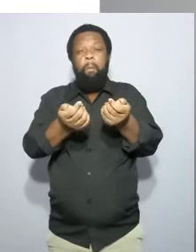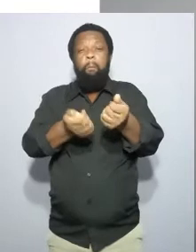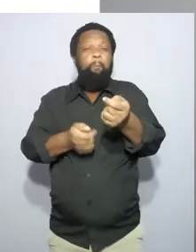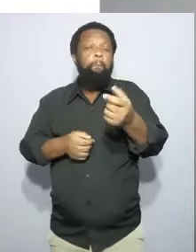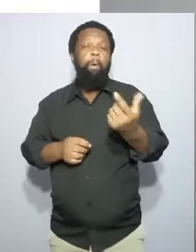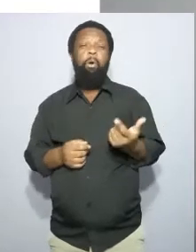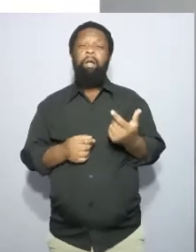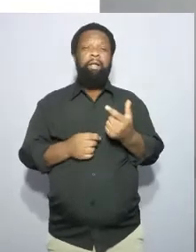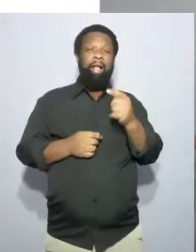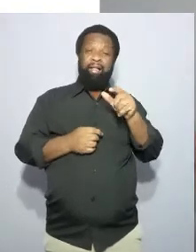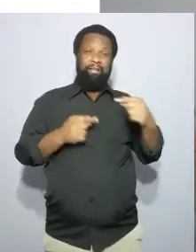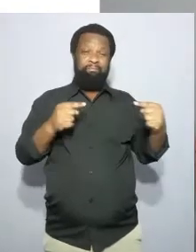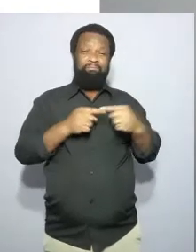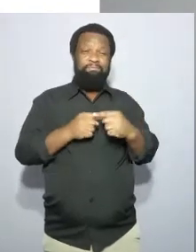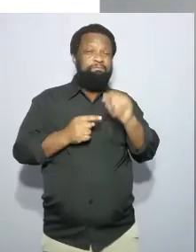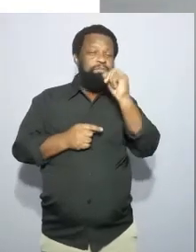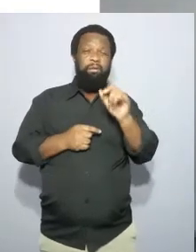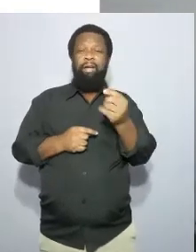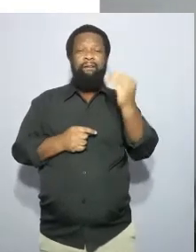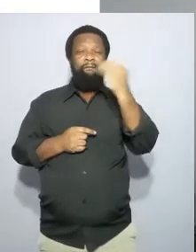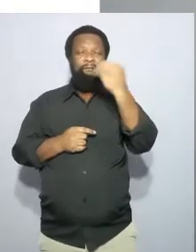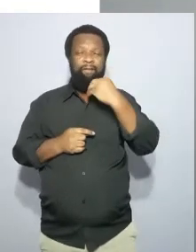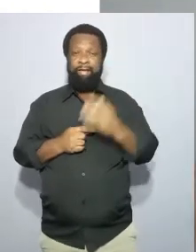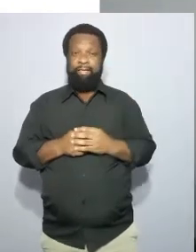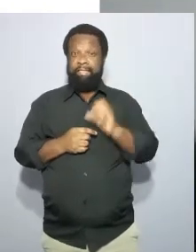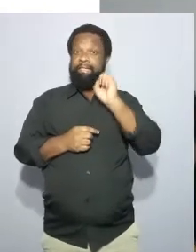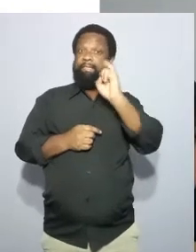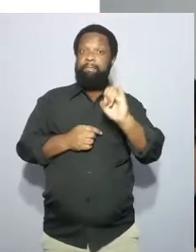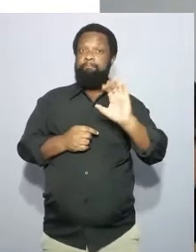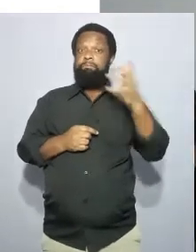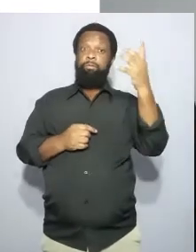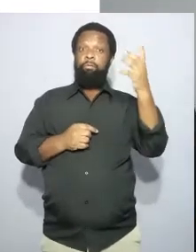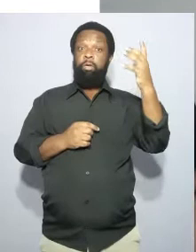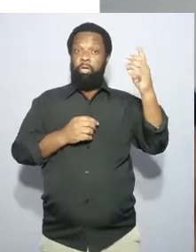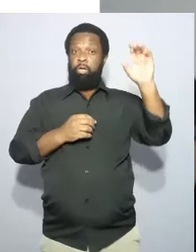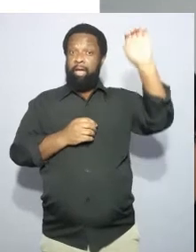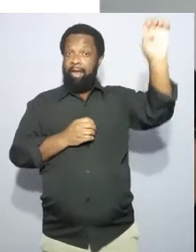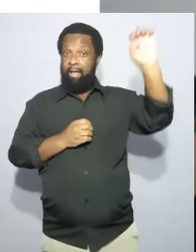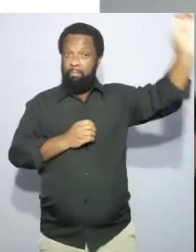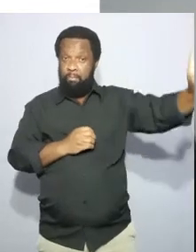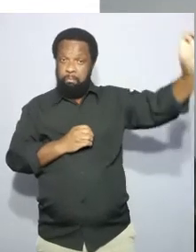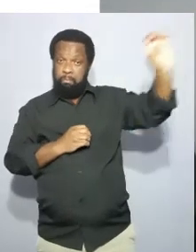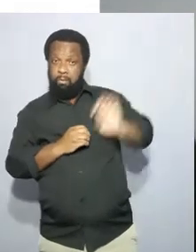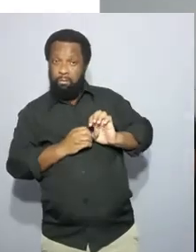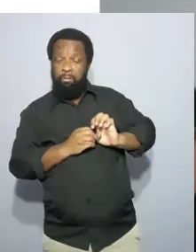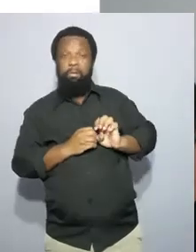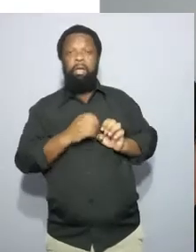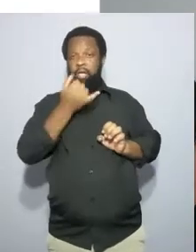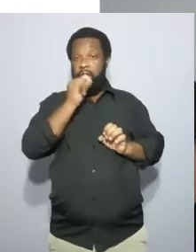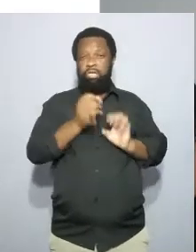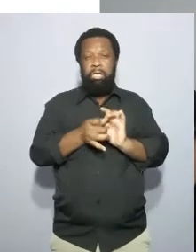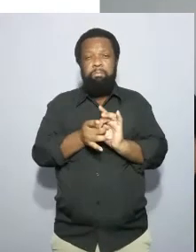eletrônica baixa. Então, se acontecer de ele ganhar um elétron, ele vai liberar pouca energia nesse